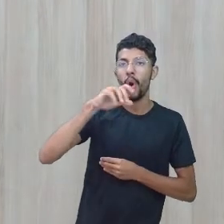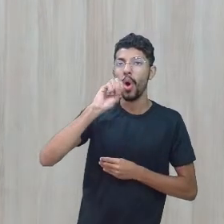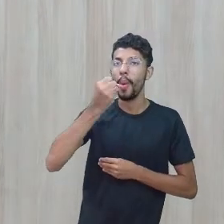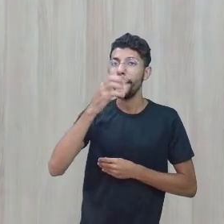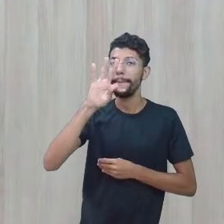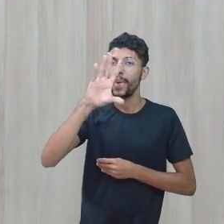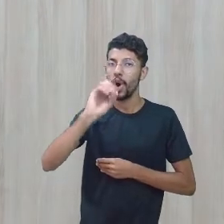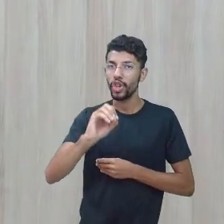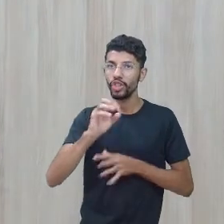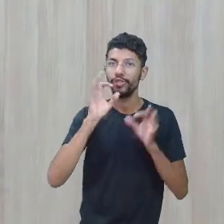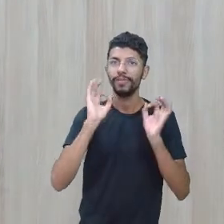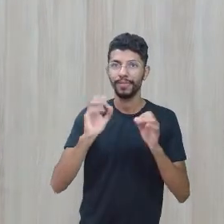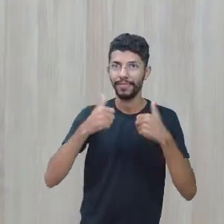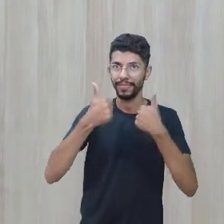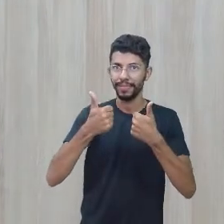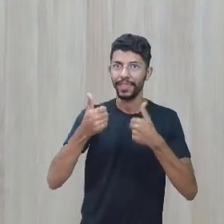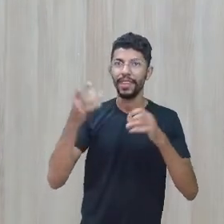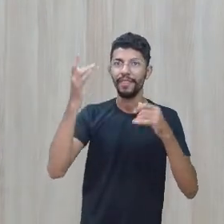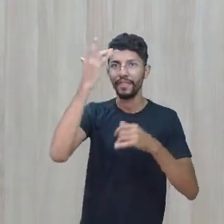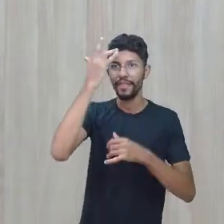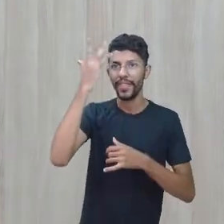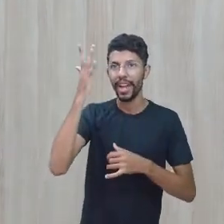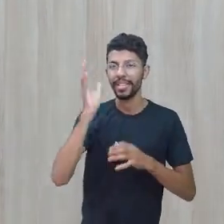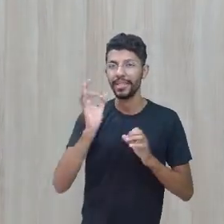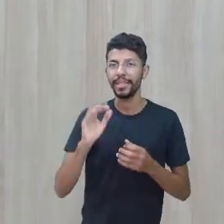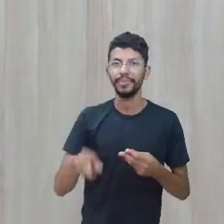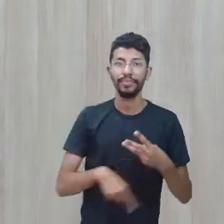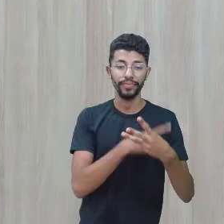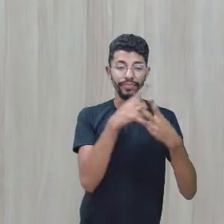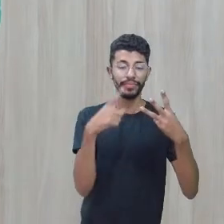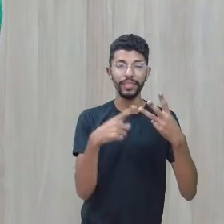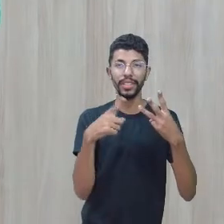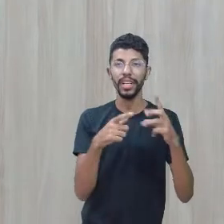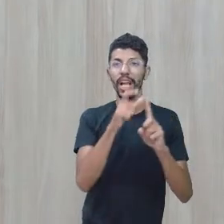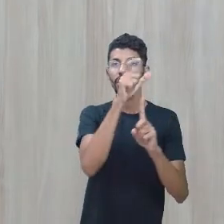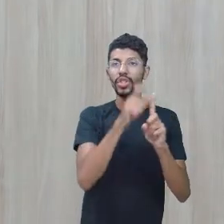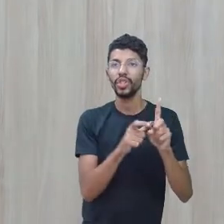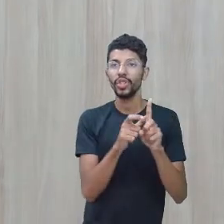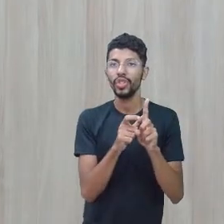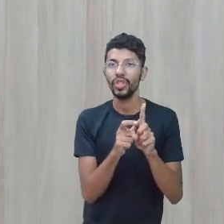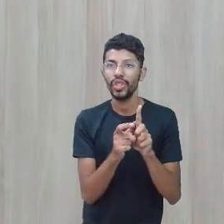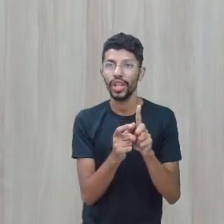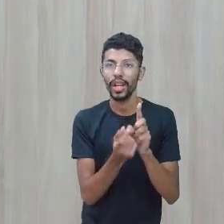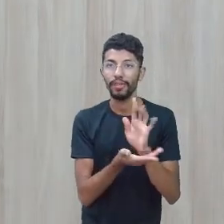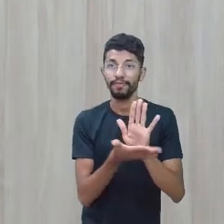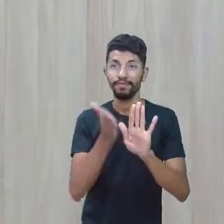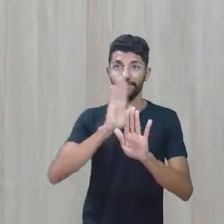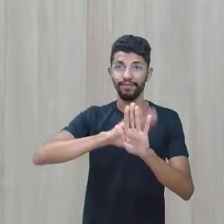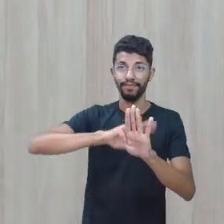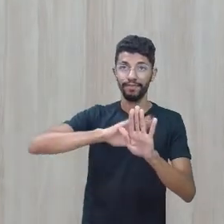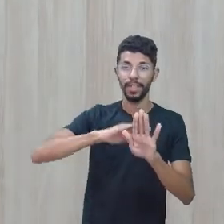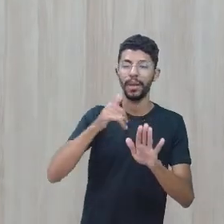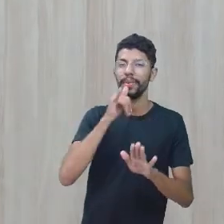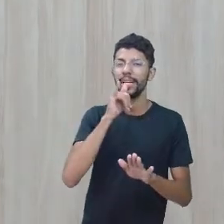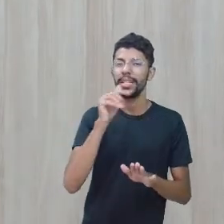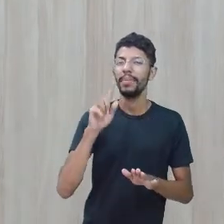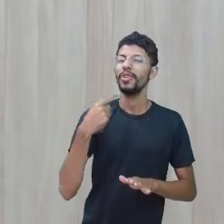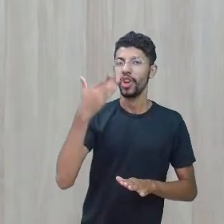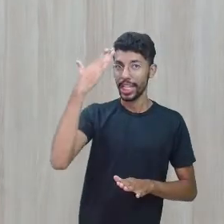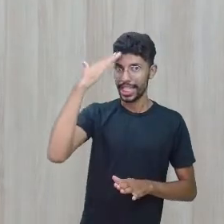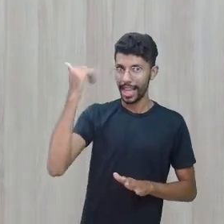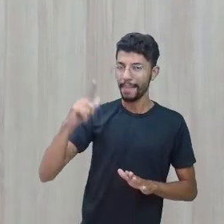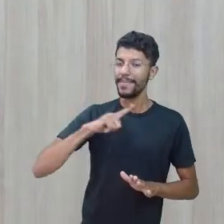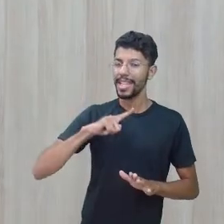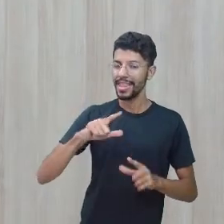bem? Tudo fácil, né, gente? Sujeito oculto ou desinencial, a gente sabe que ele está ali,